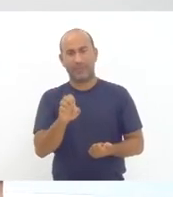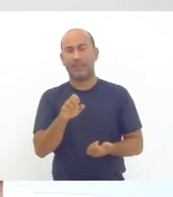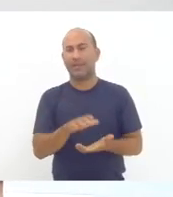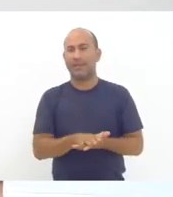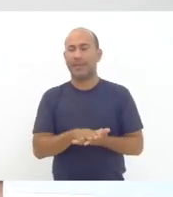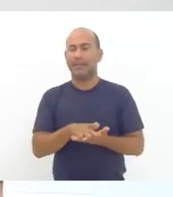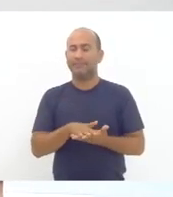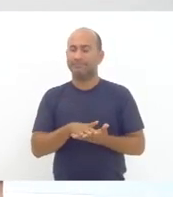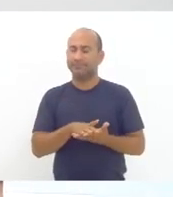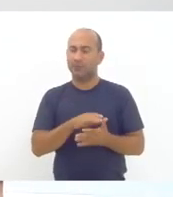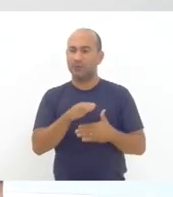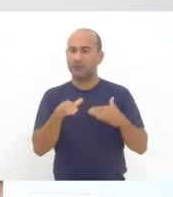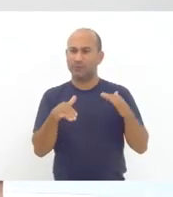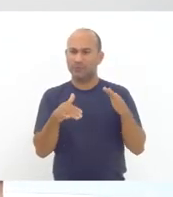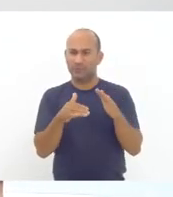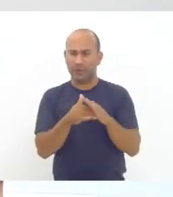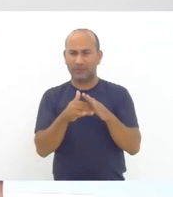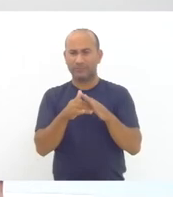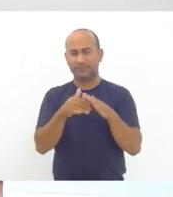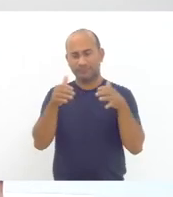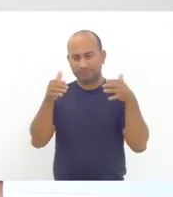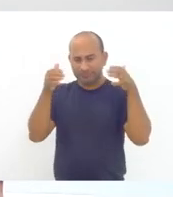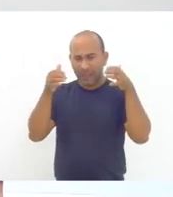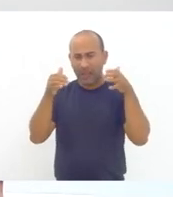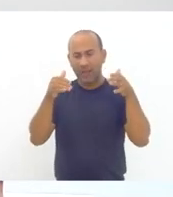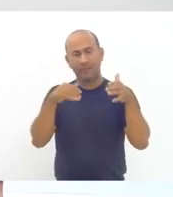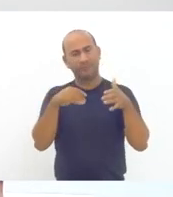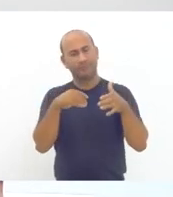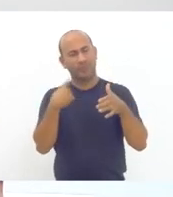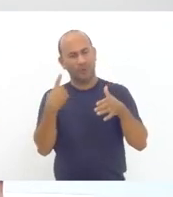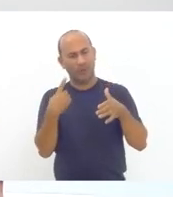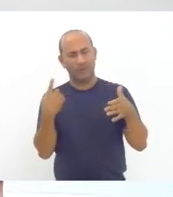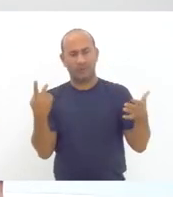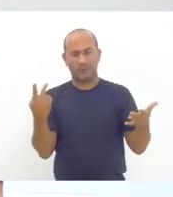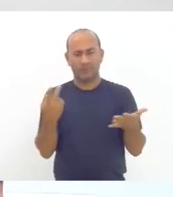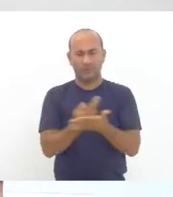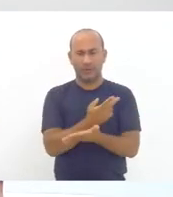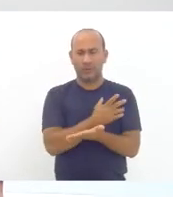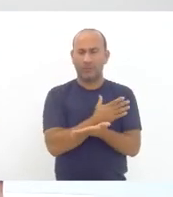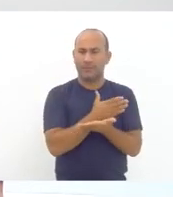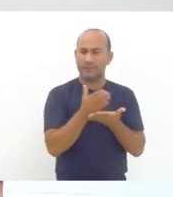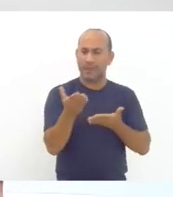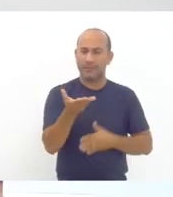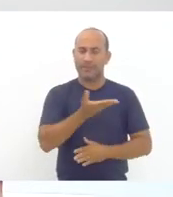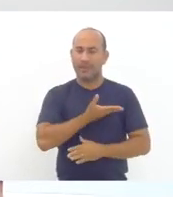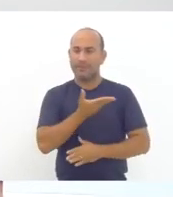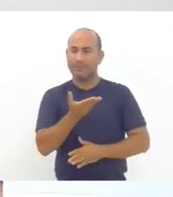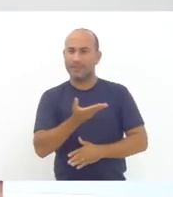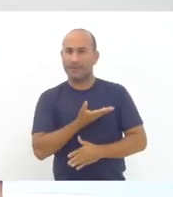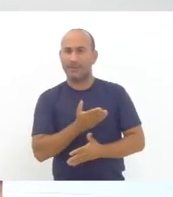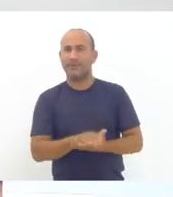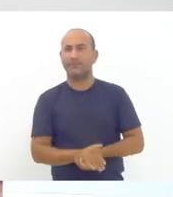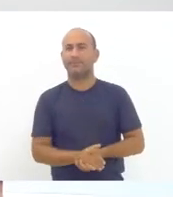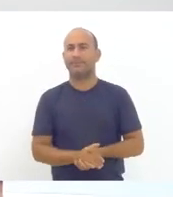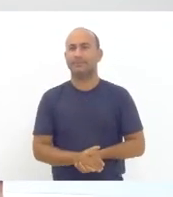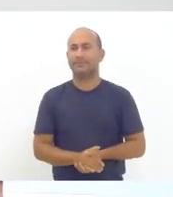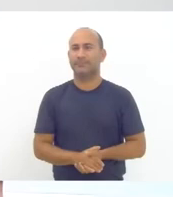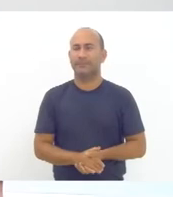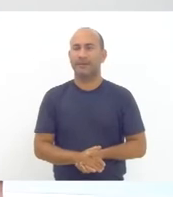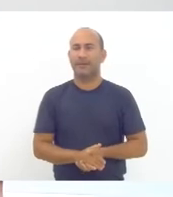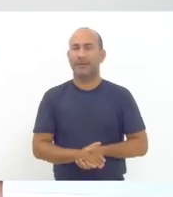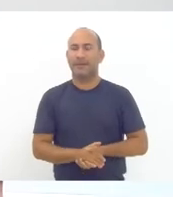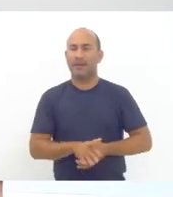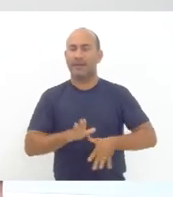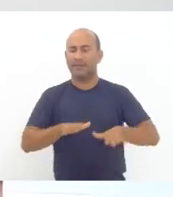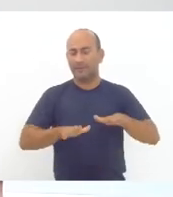maestria e a gente acabou se tornando amigo participei a vida toda lá como muitas vezes